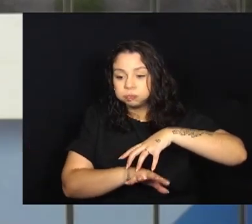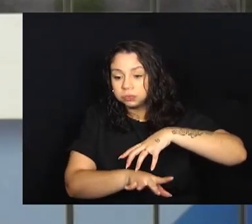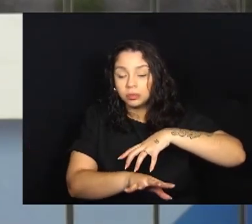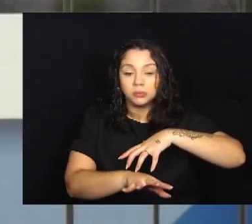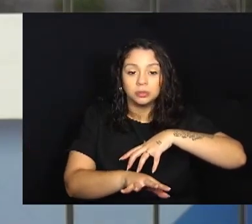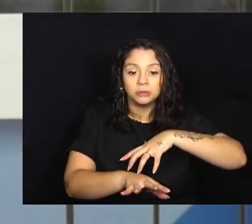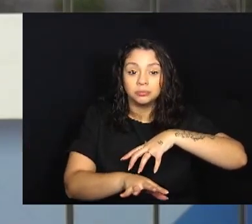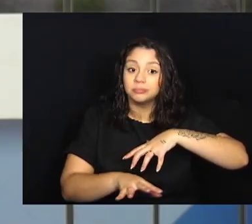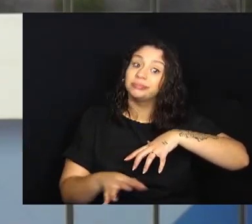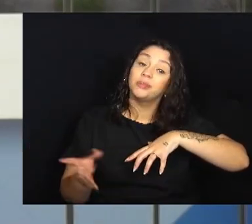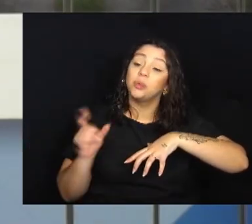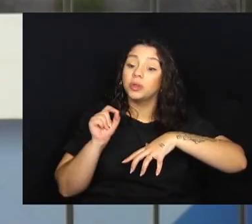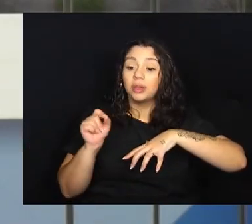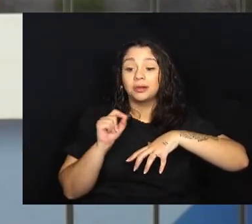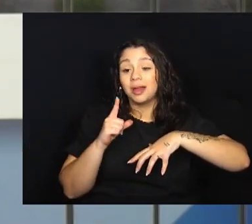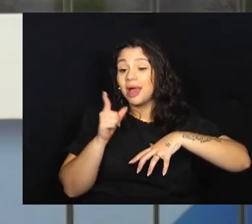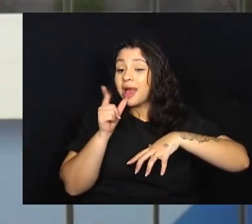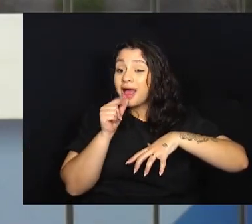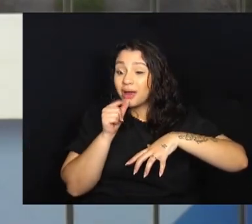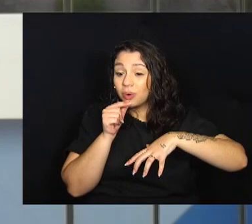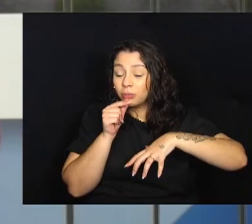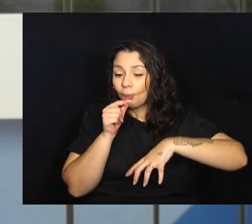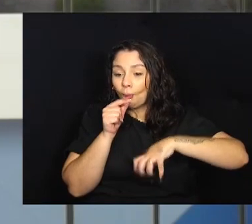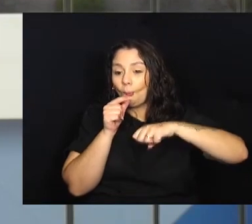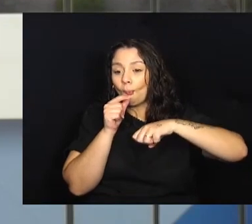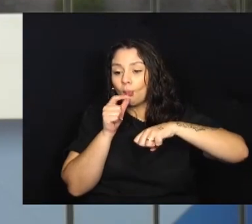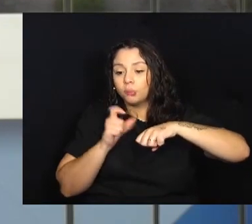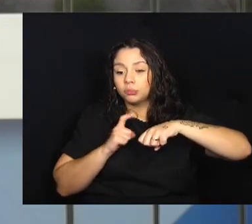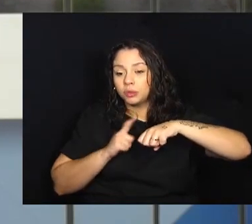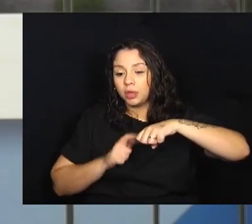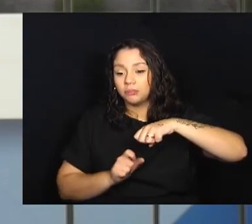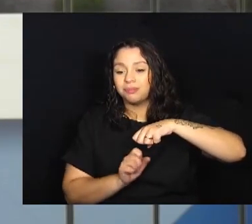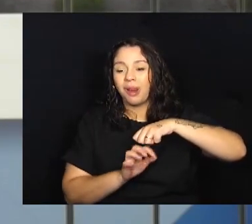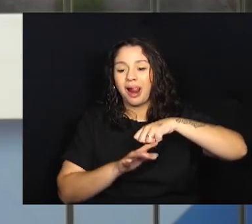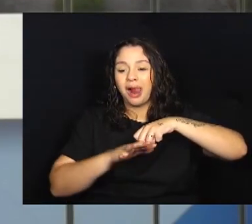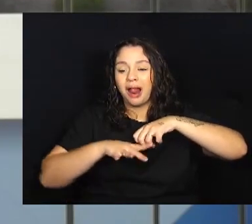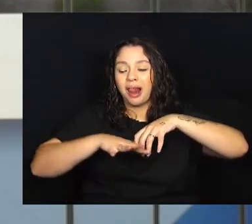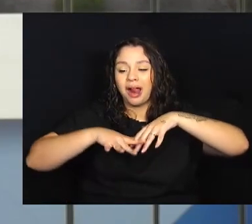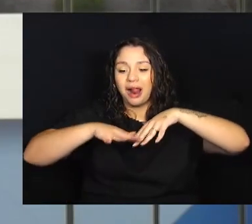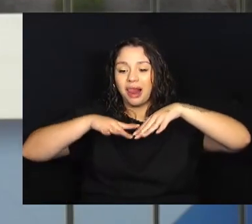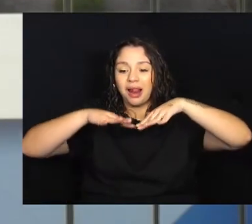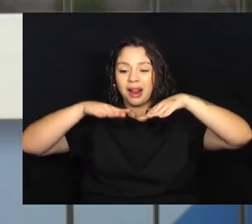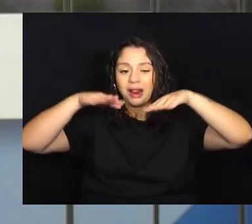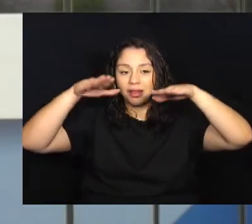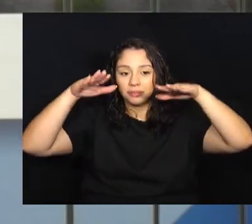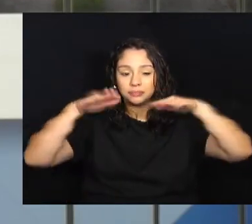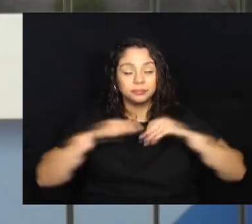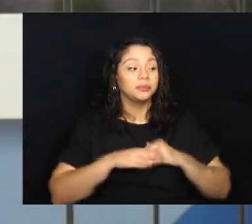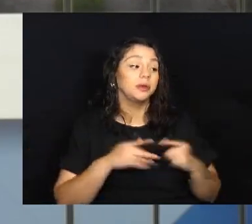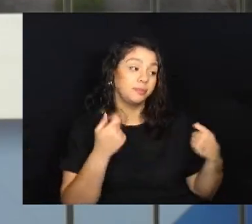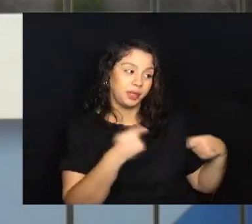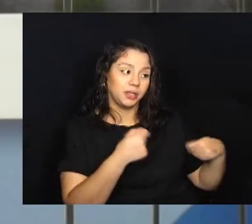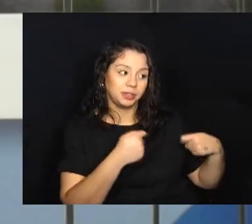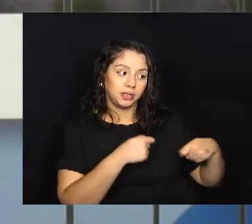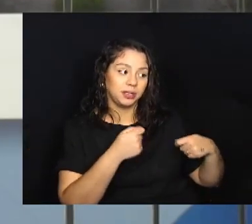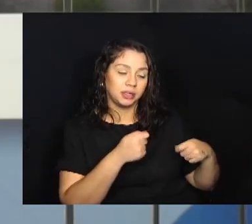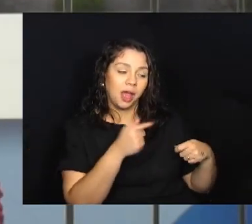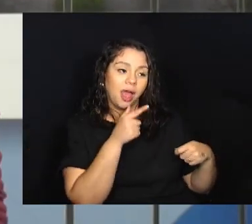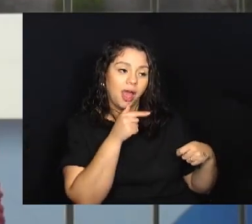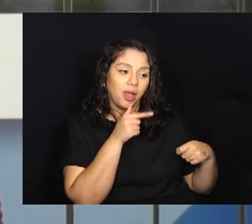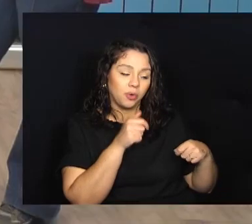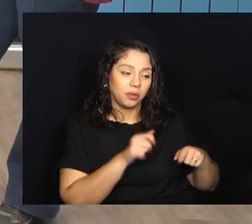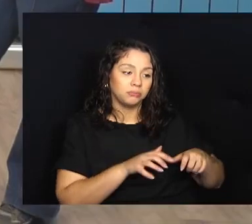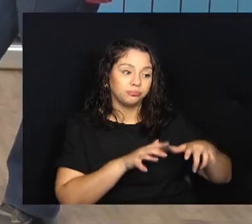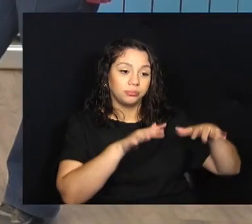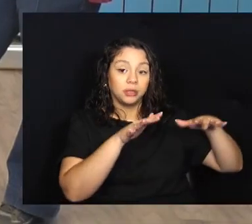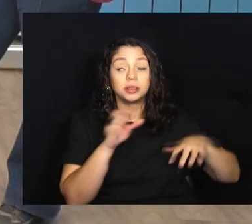a água vai ter erosão, enfim, vai ter desgaste do solo. Tem que ir para algum lugar, né? Tem que ir para algum lugar. Eu